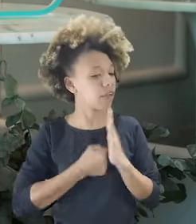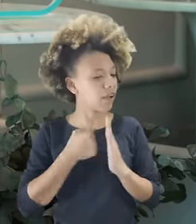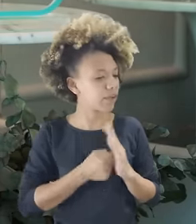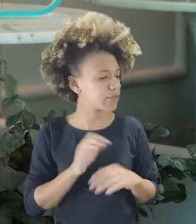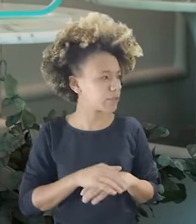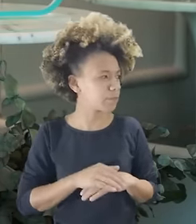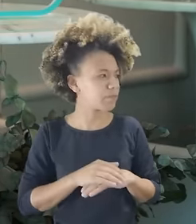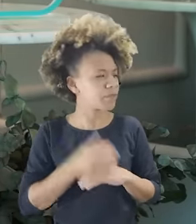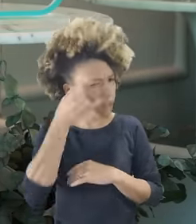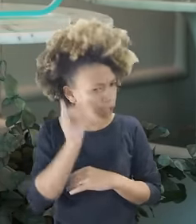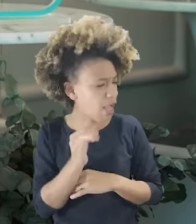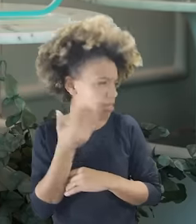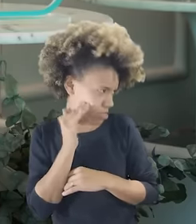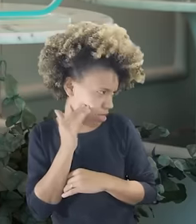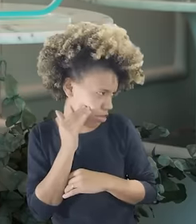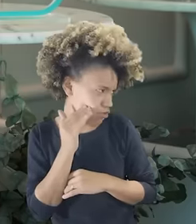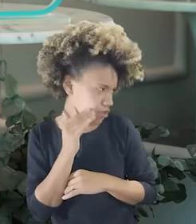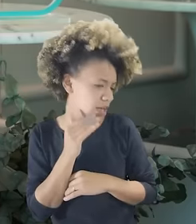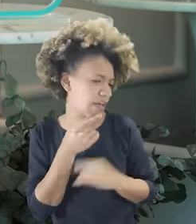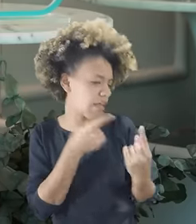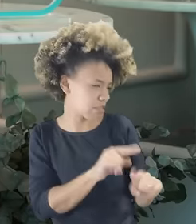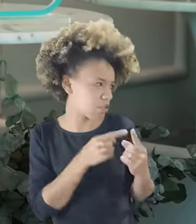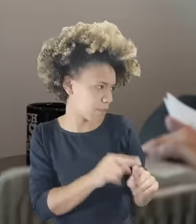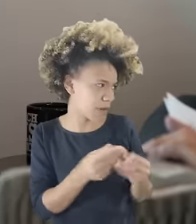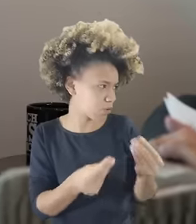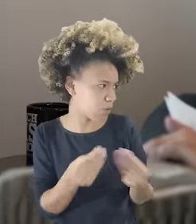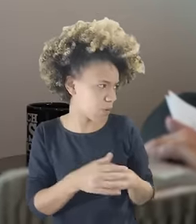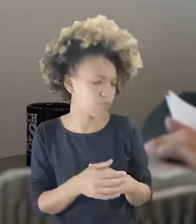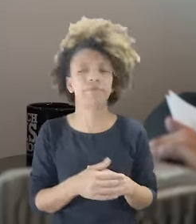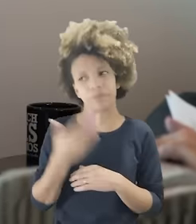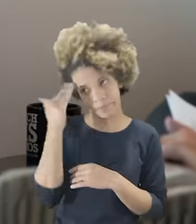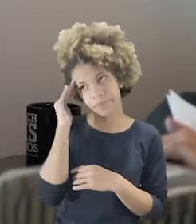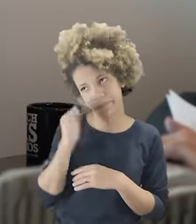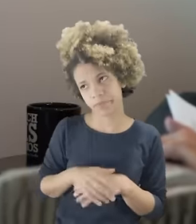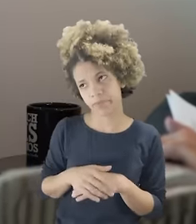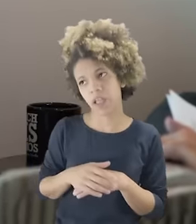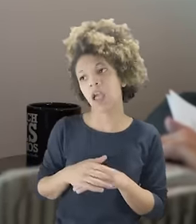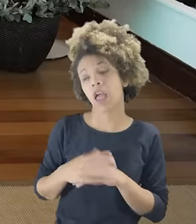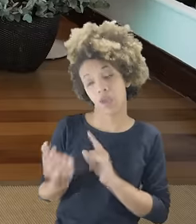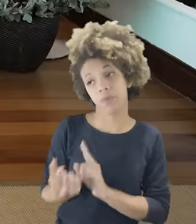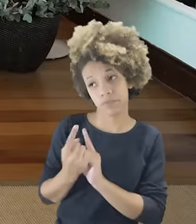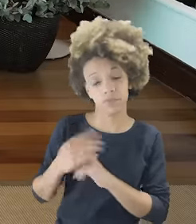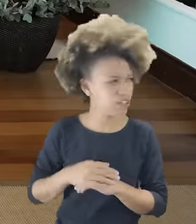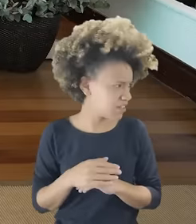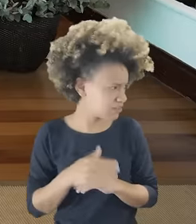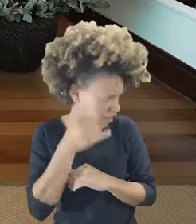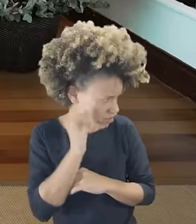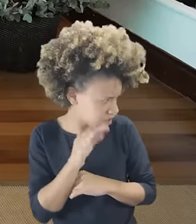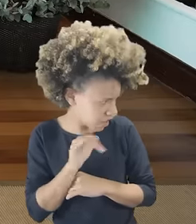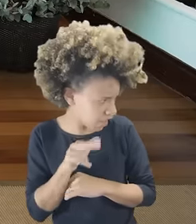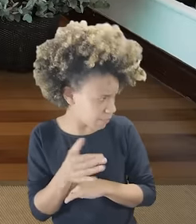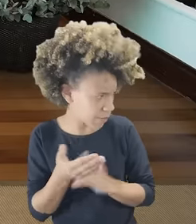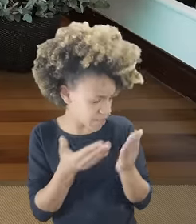a cabra ela entende que a gente está zombando delamente entende eu sempre que eu atendi uma vez né sim